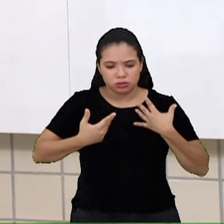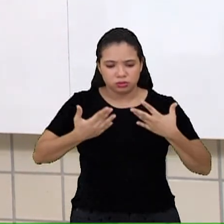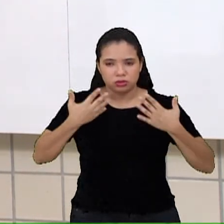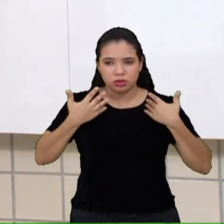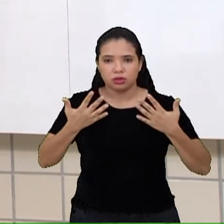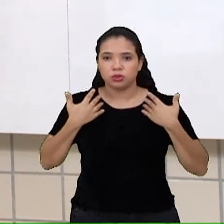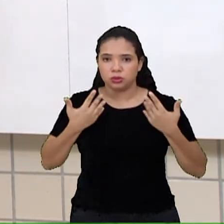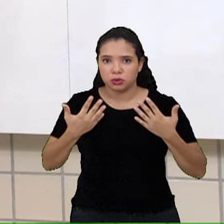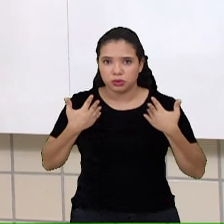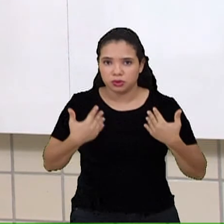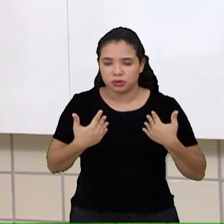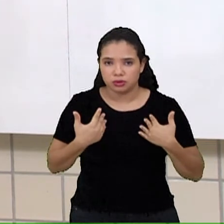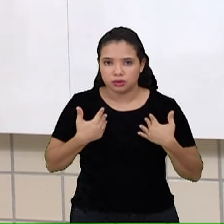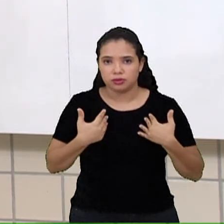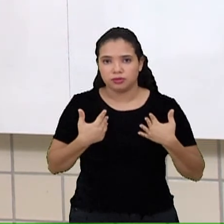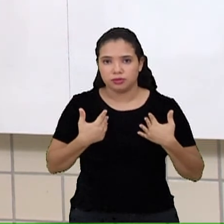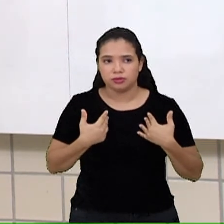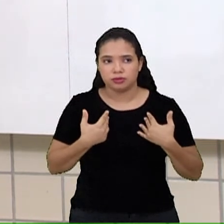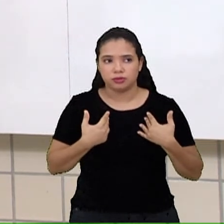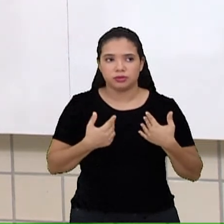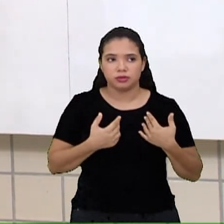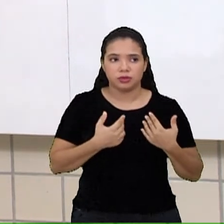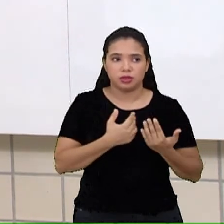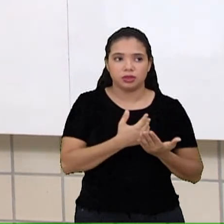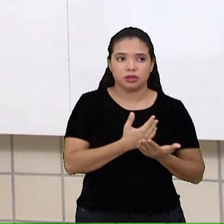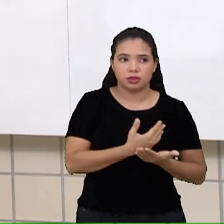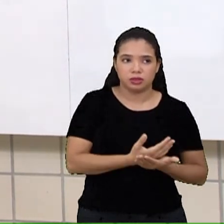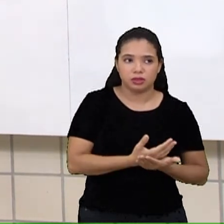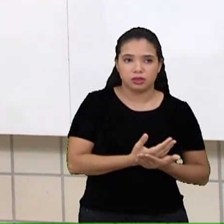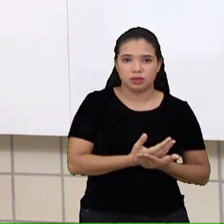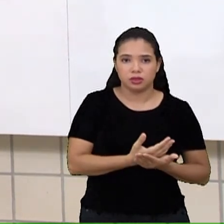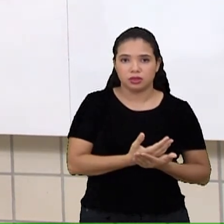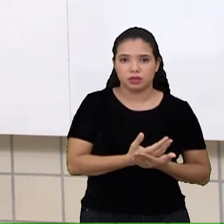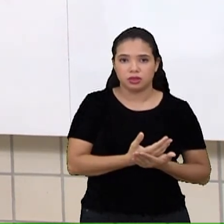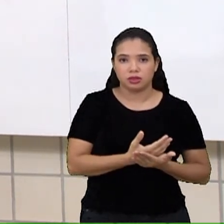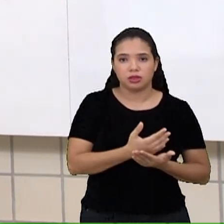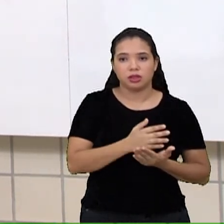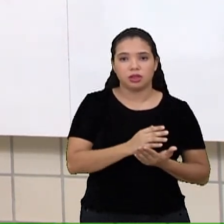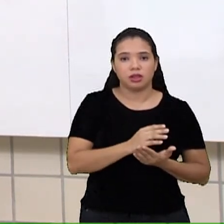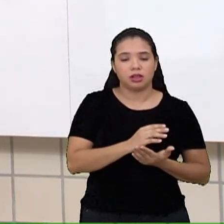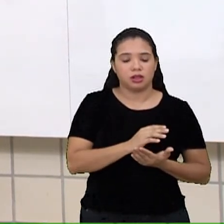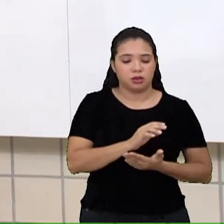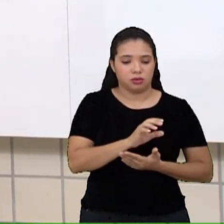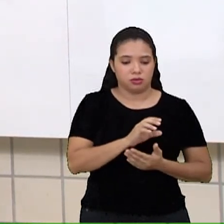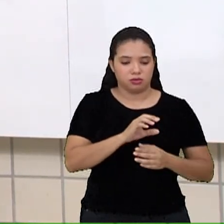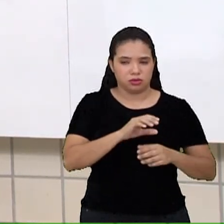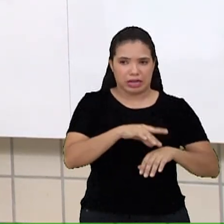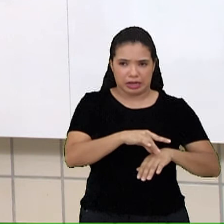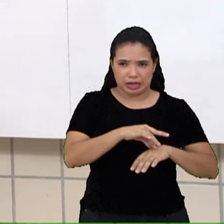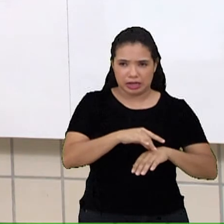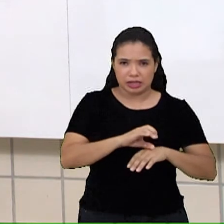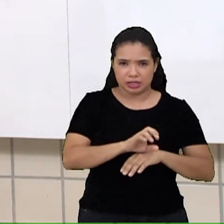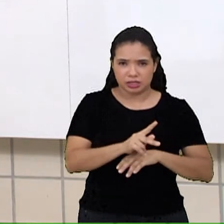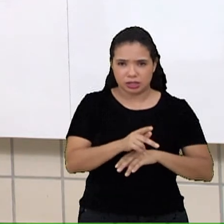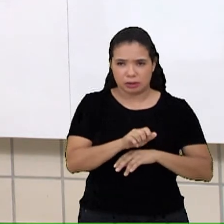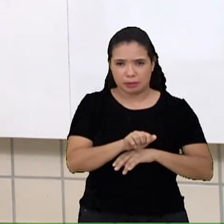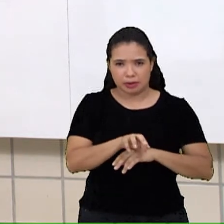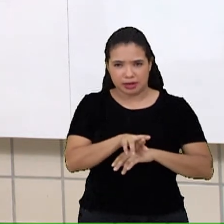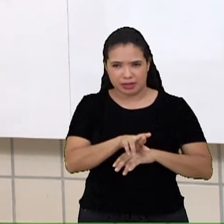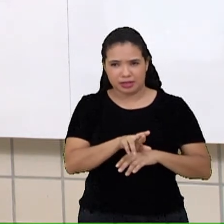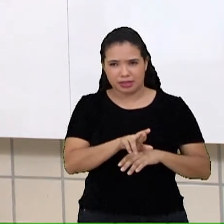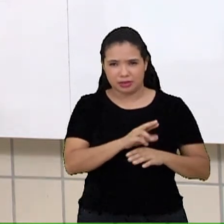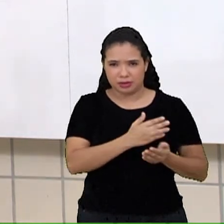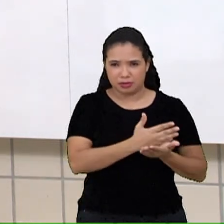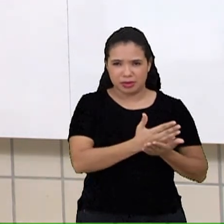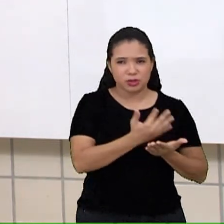estágio inicial, o meu chambari era de uma cor. E quando o meu chambari terminar seu estágio final, ele também vai ocorrer o quê? A mudança de uma cor.